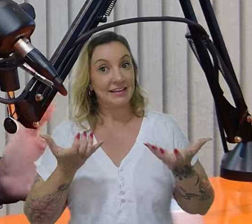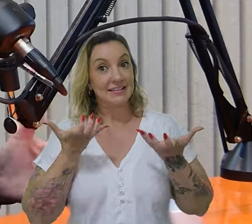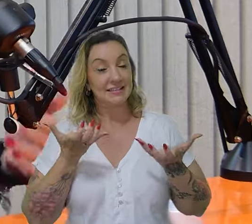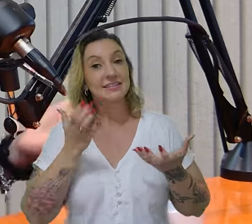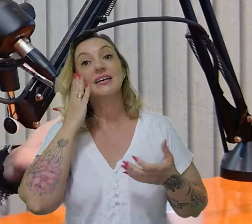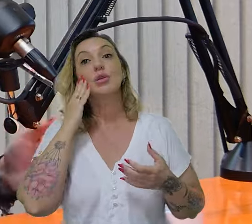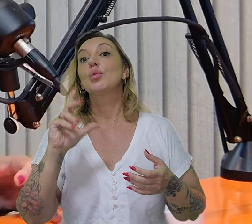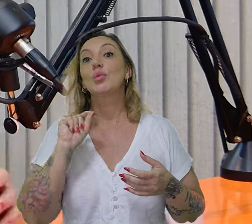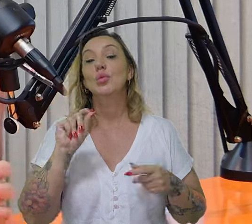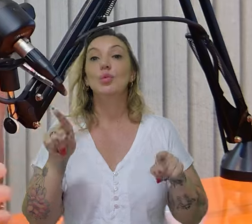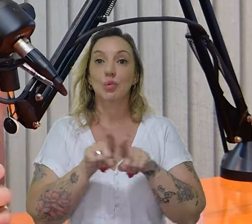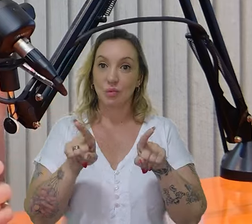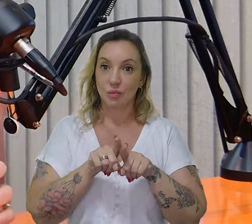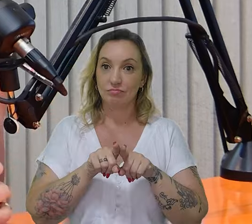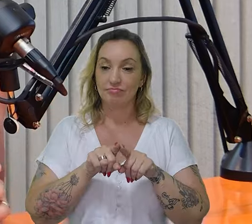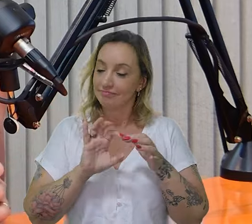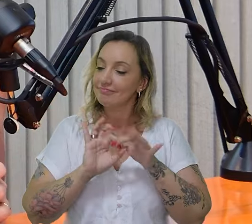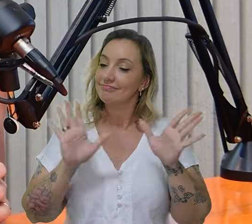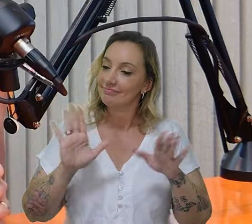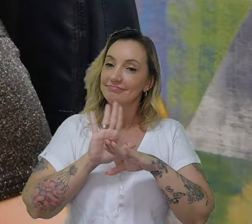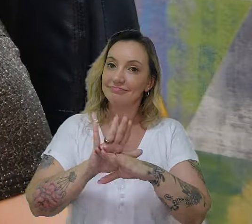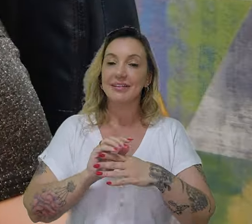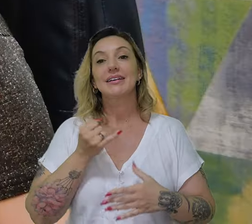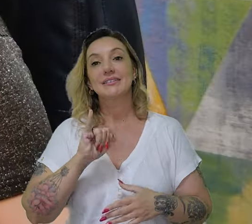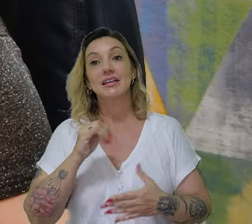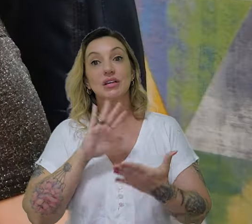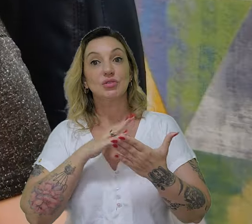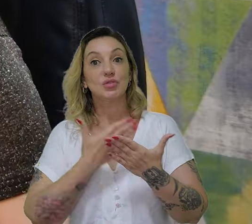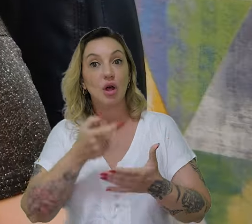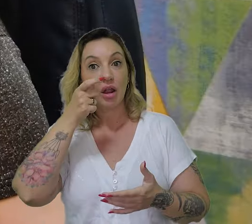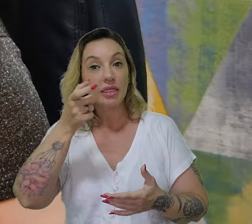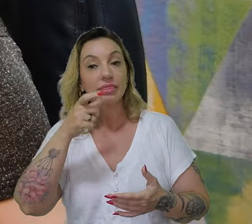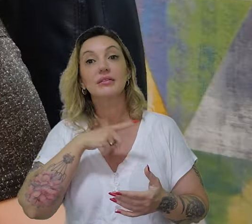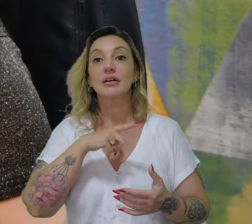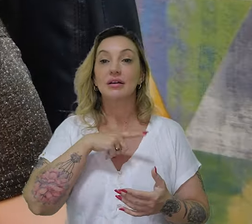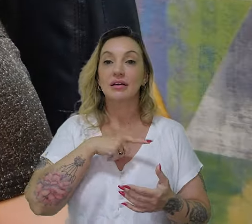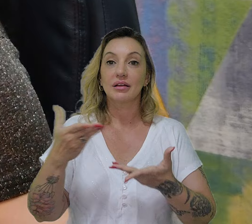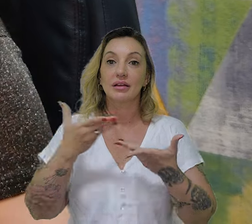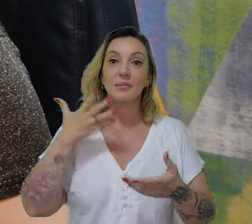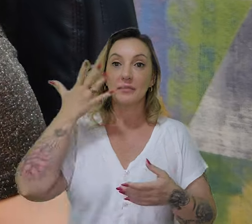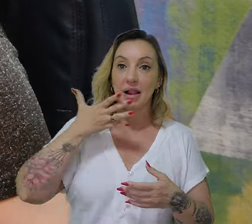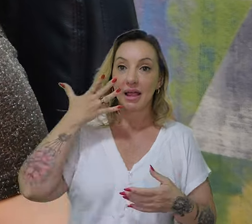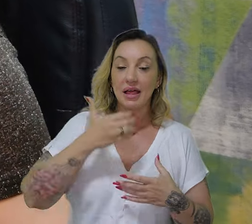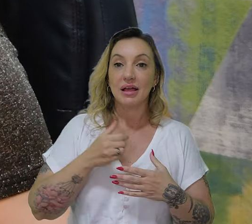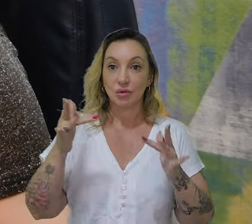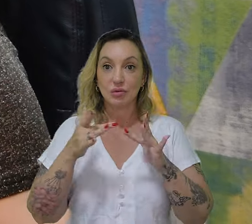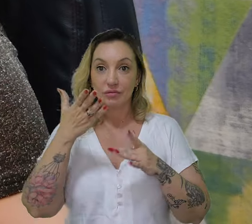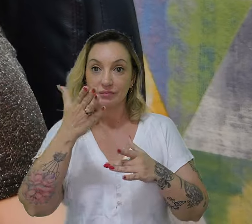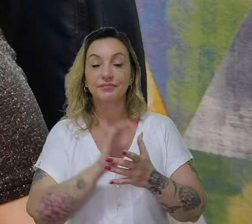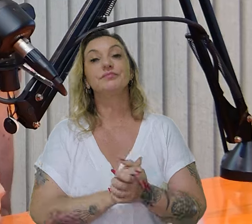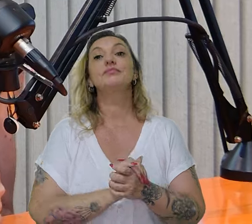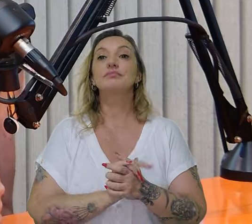só saber o que é também estamos aqui para isso se alguma escola também tiver interessada em receber sua palestra só entrar em contato com você